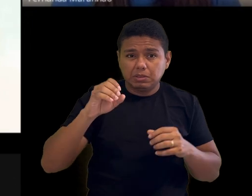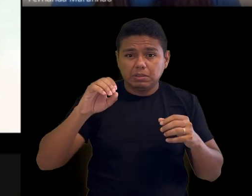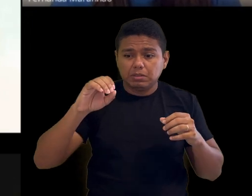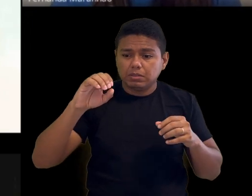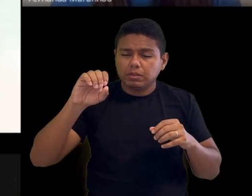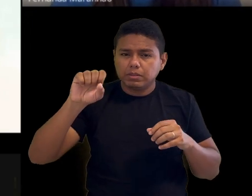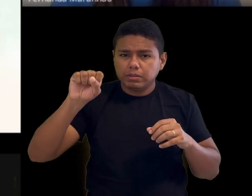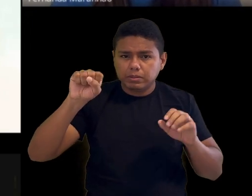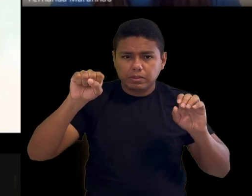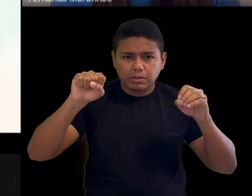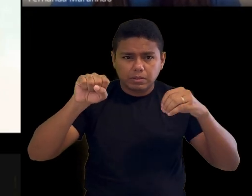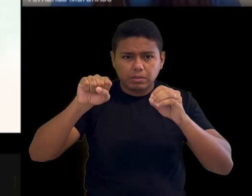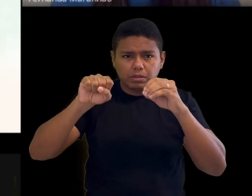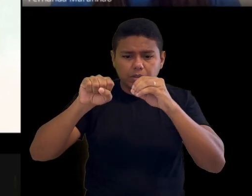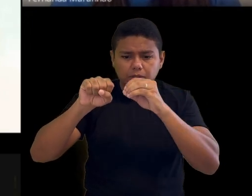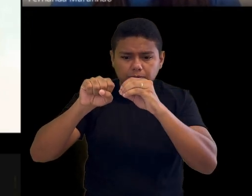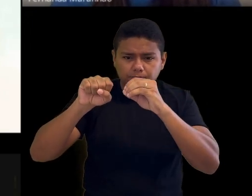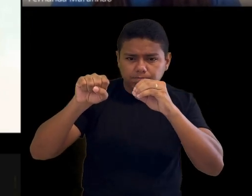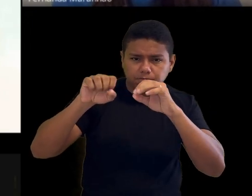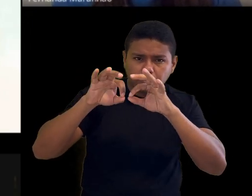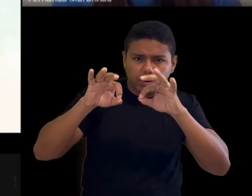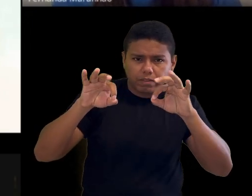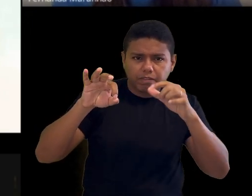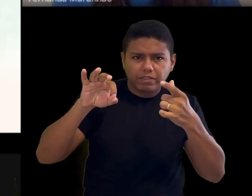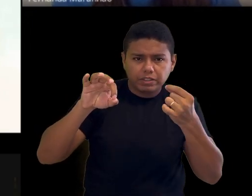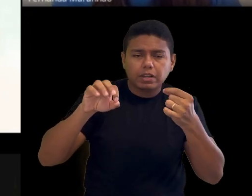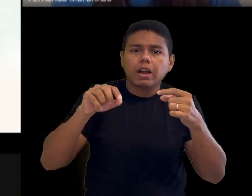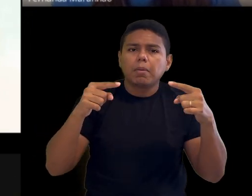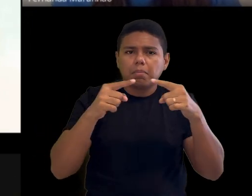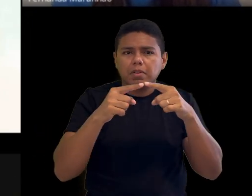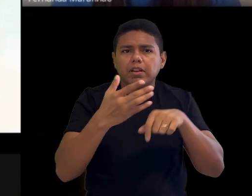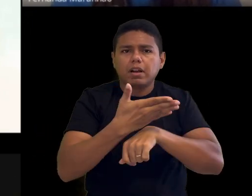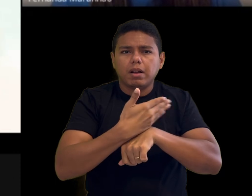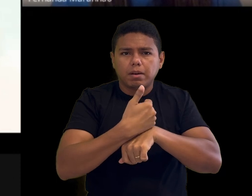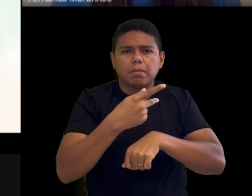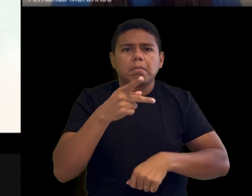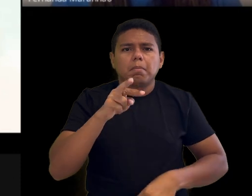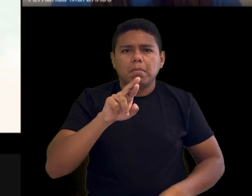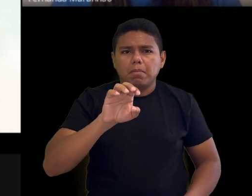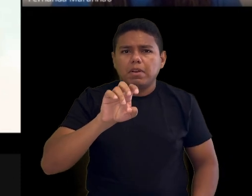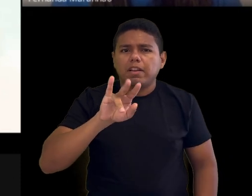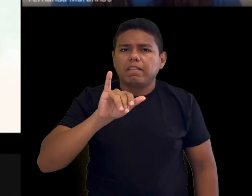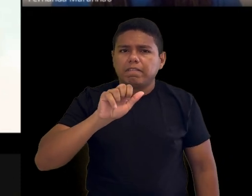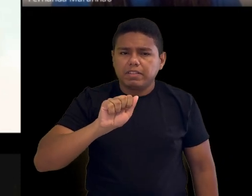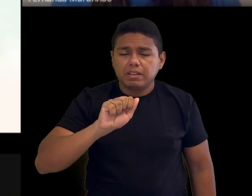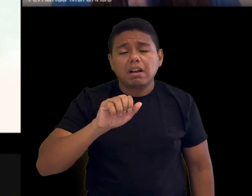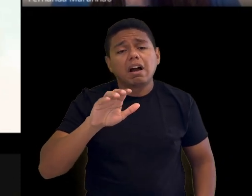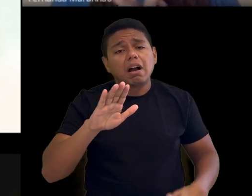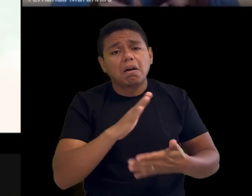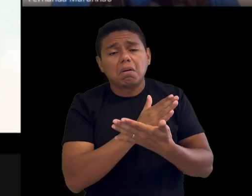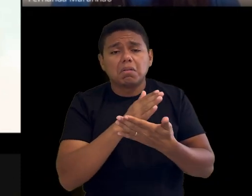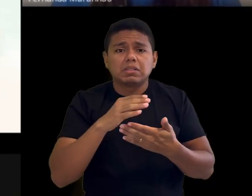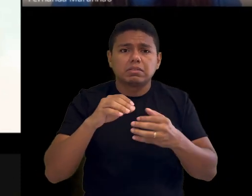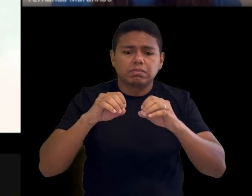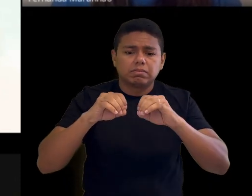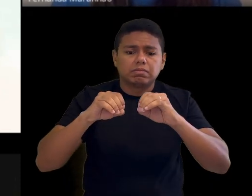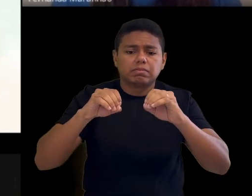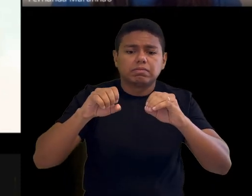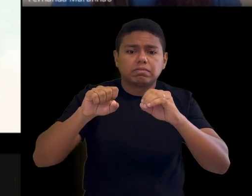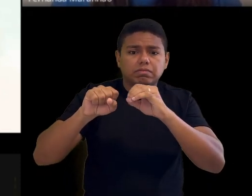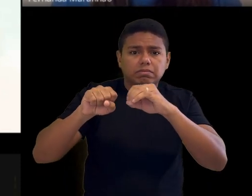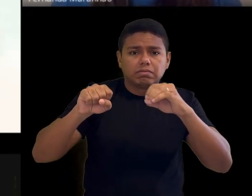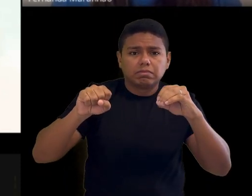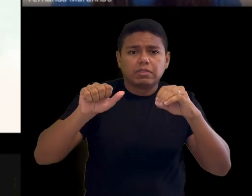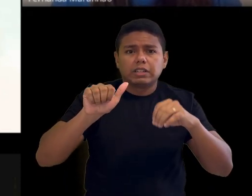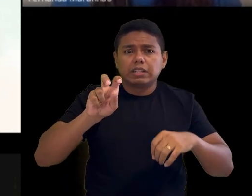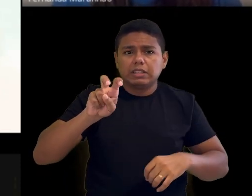prévia. Já o ISOG considera que 15 milímetros são a distância que vai classificar essa placenta como